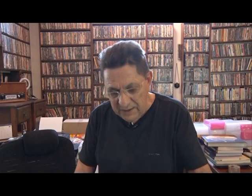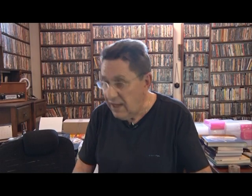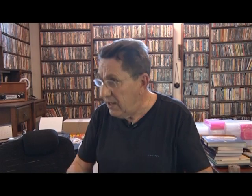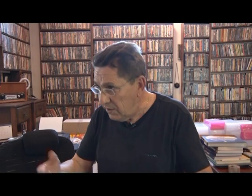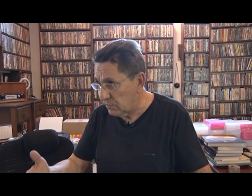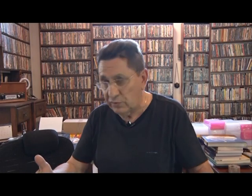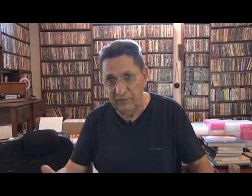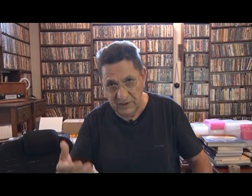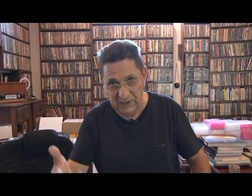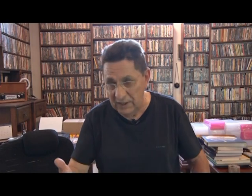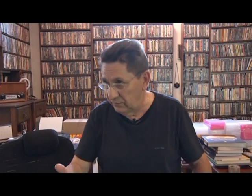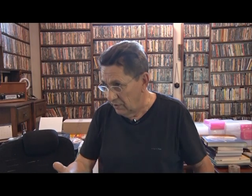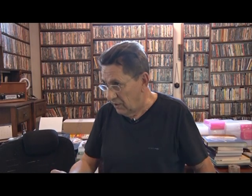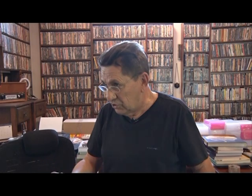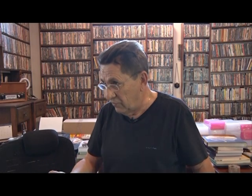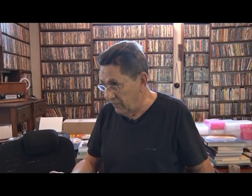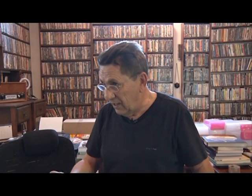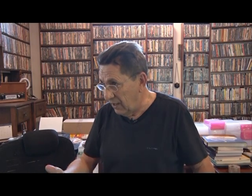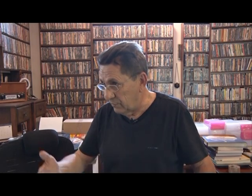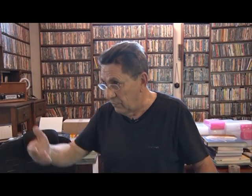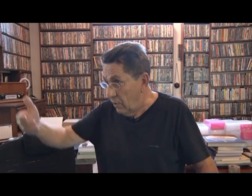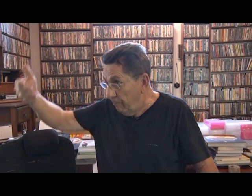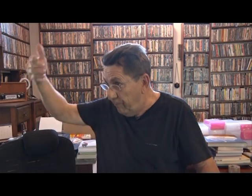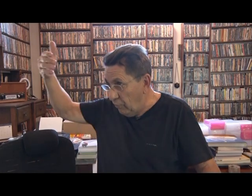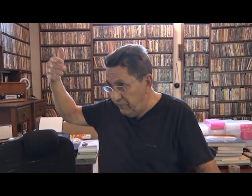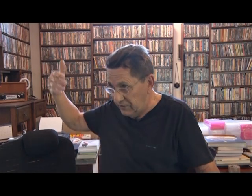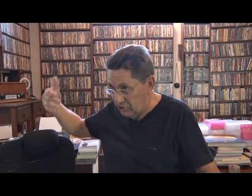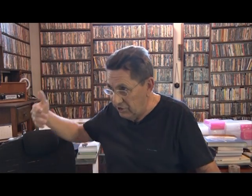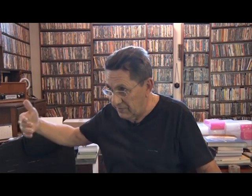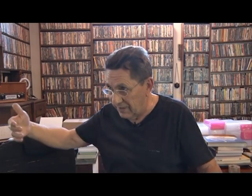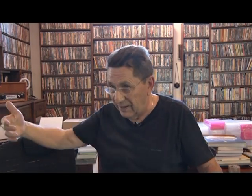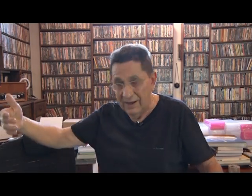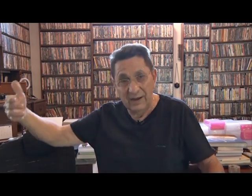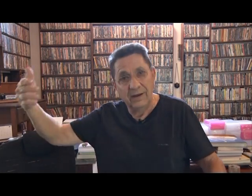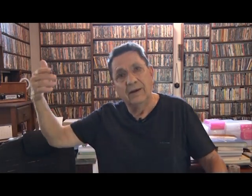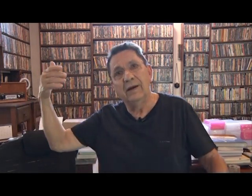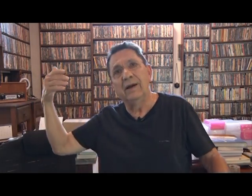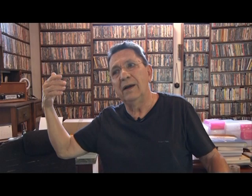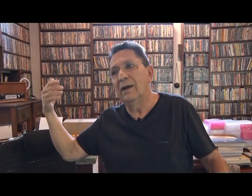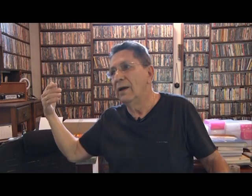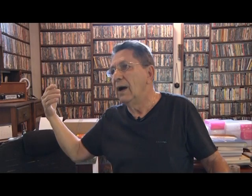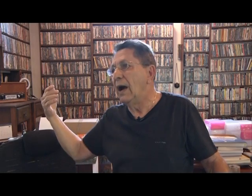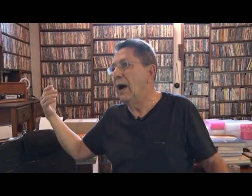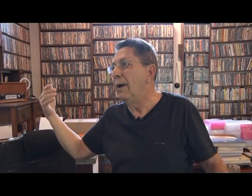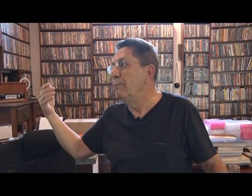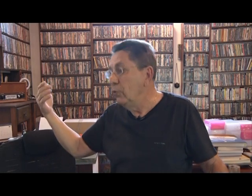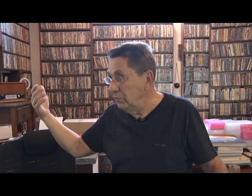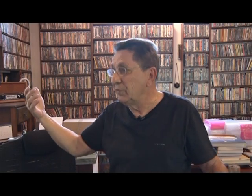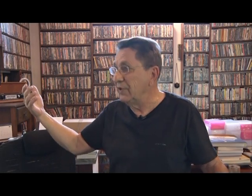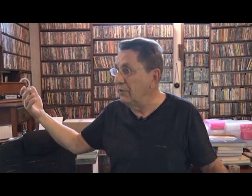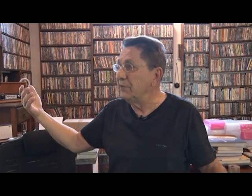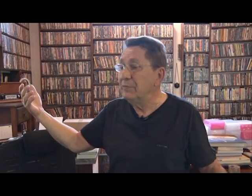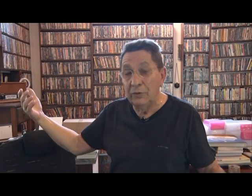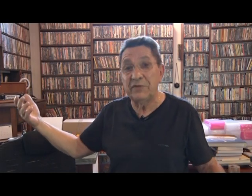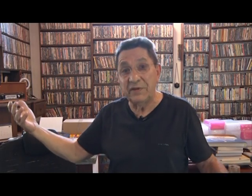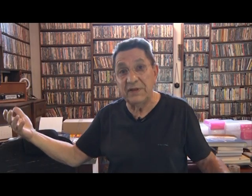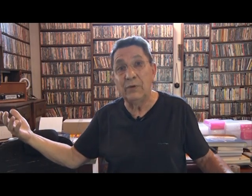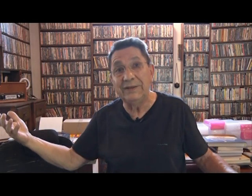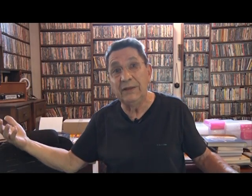país. E é isso que o Ferdinando Giovinazzo profetiza há muitos